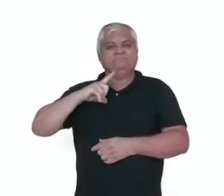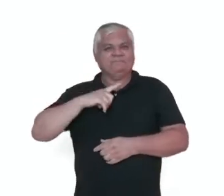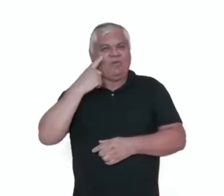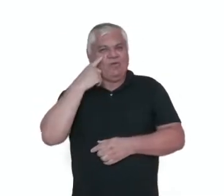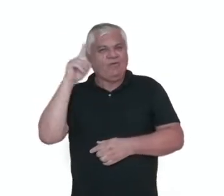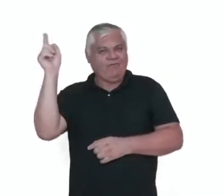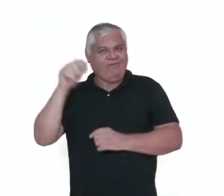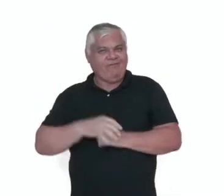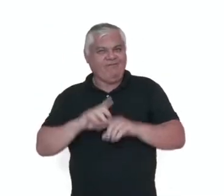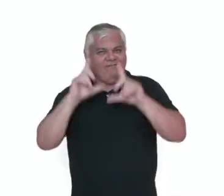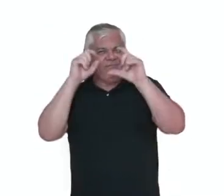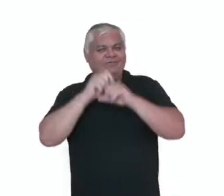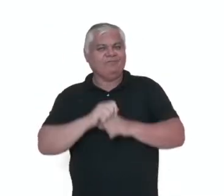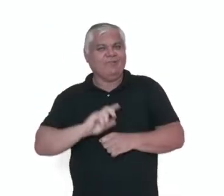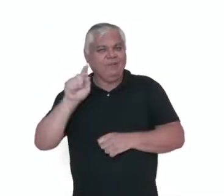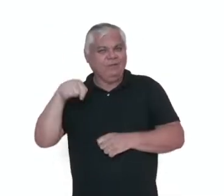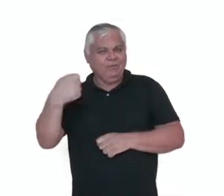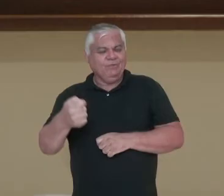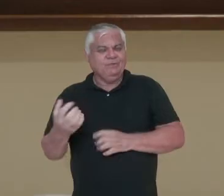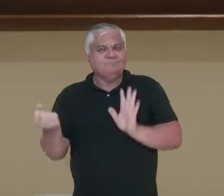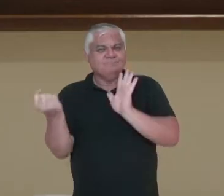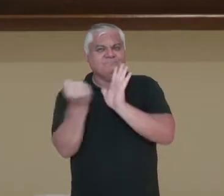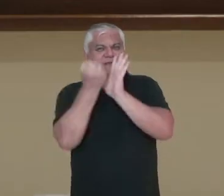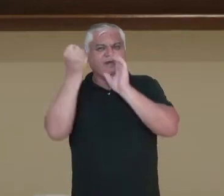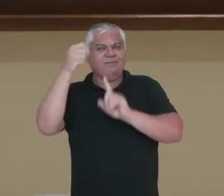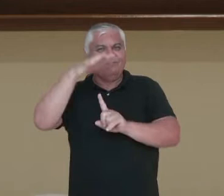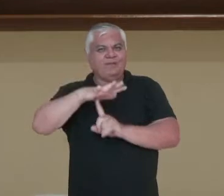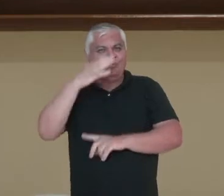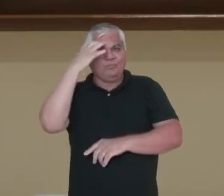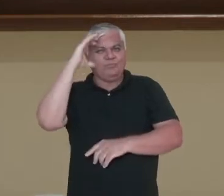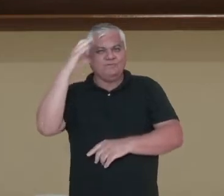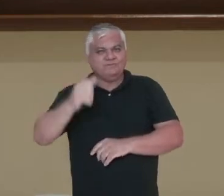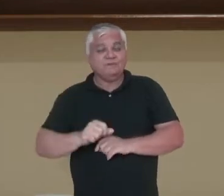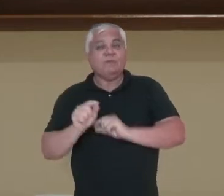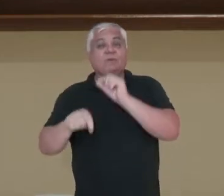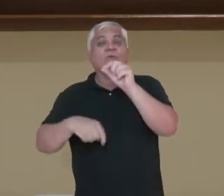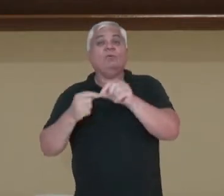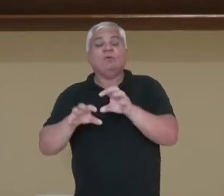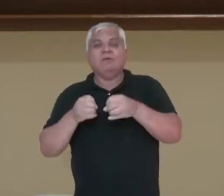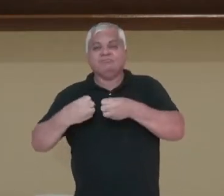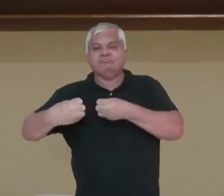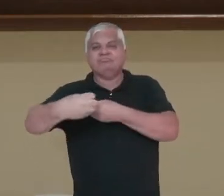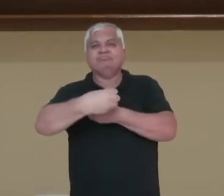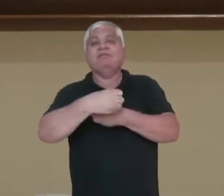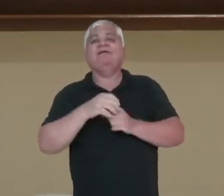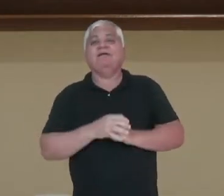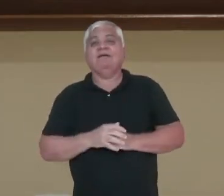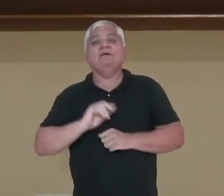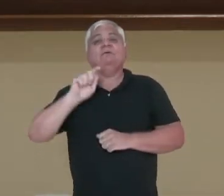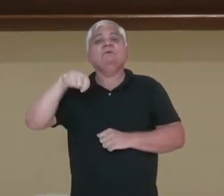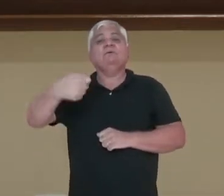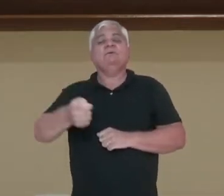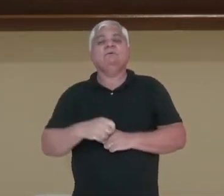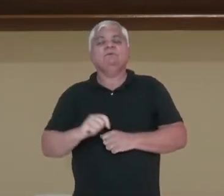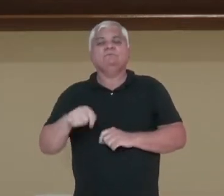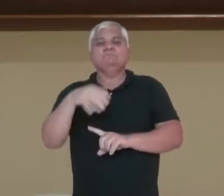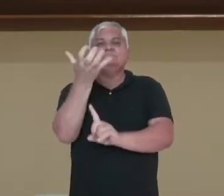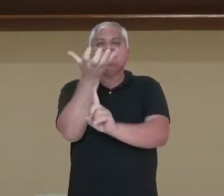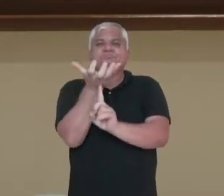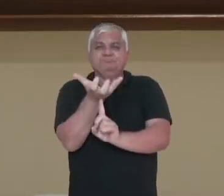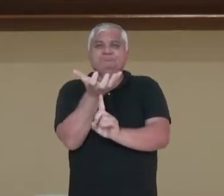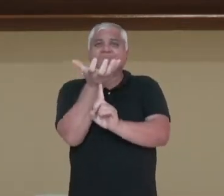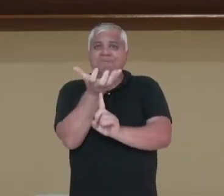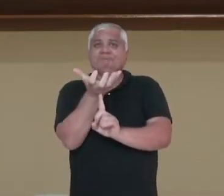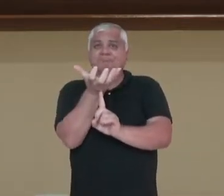imagem de uma planta que é símbolo aqui, tanto de Curitiba, região metropolitana, do estado do Paraná, que é o pinheiro do Paraná. E